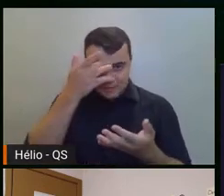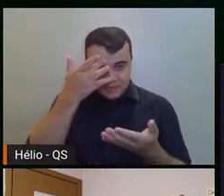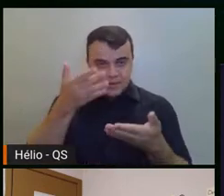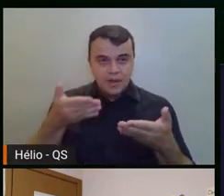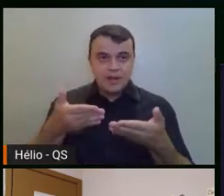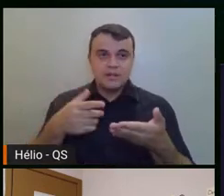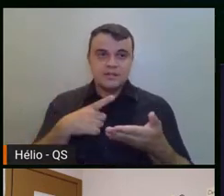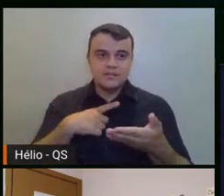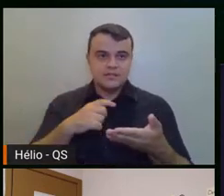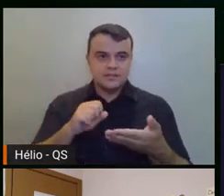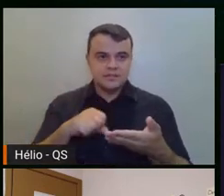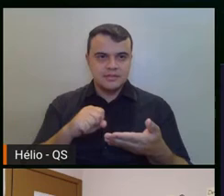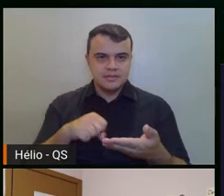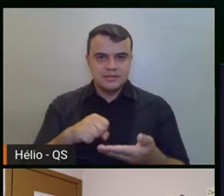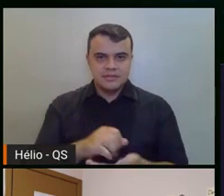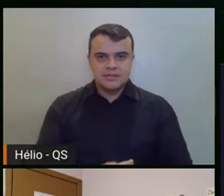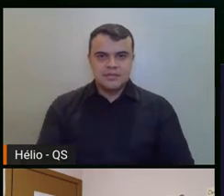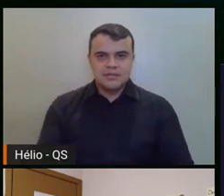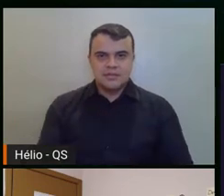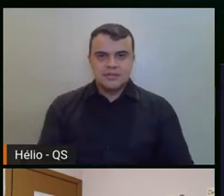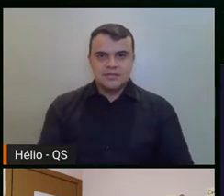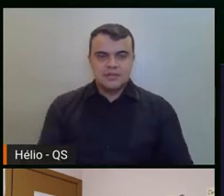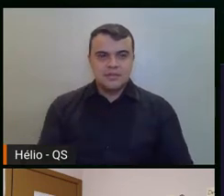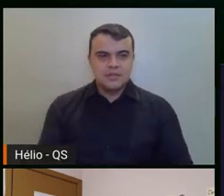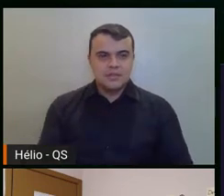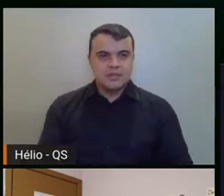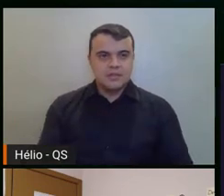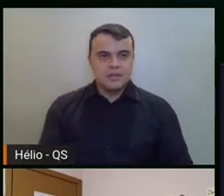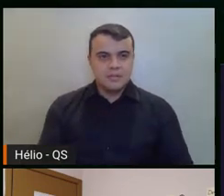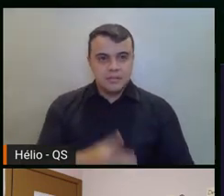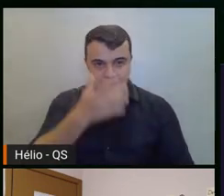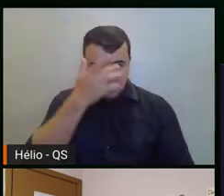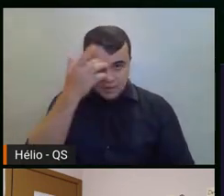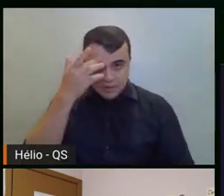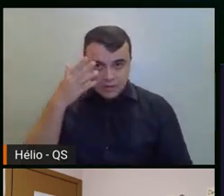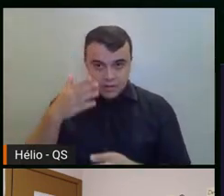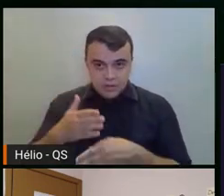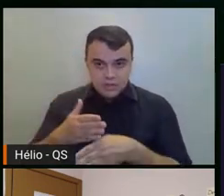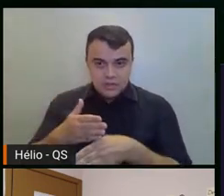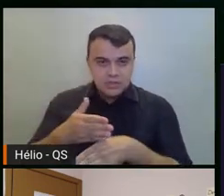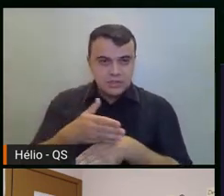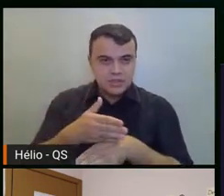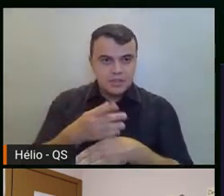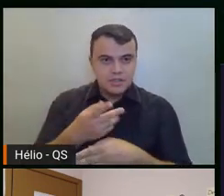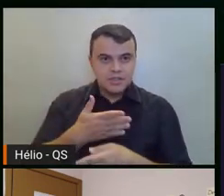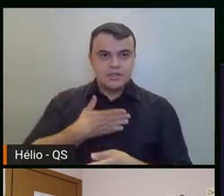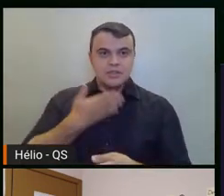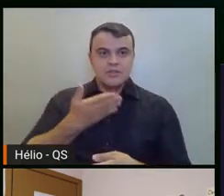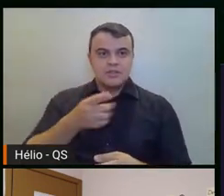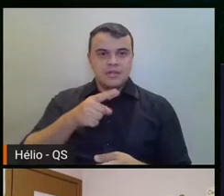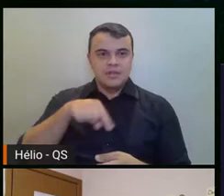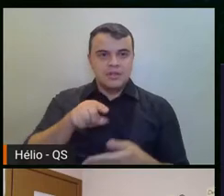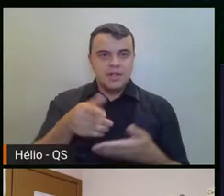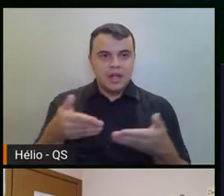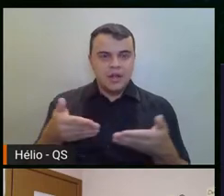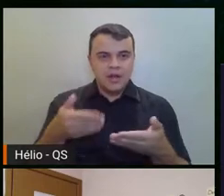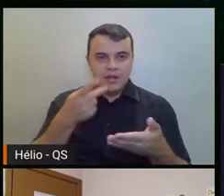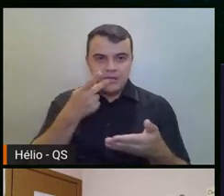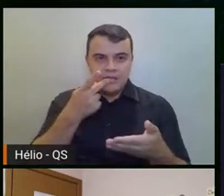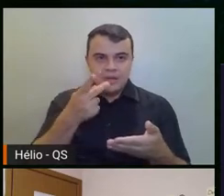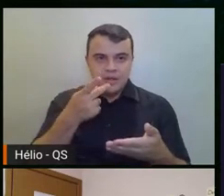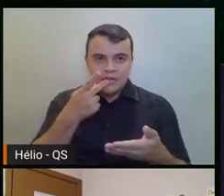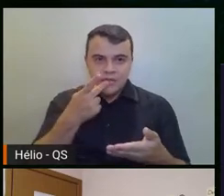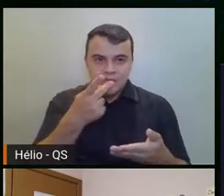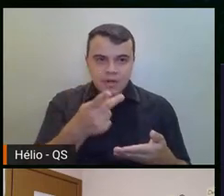exatamente e a galera que a galera que chega de cair de paraquedas aqui né bonitão galera que alguém